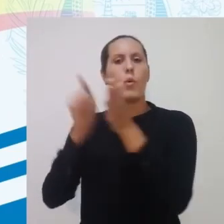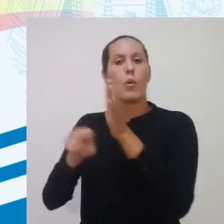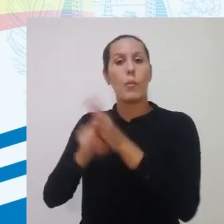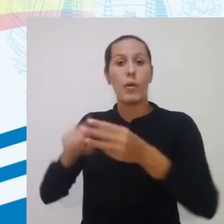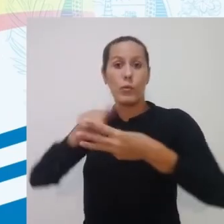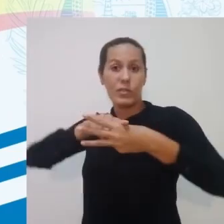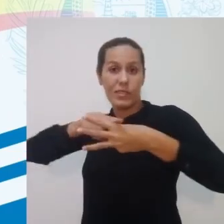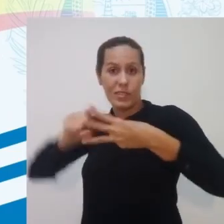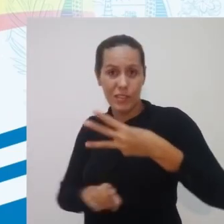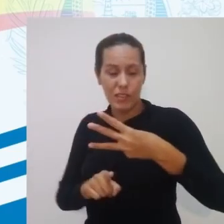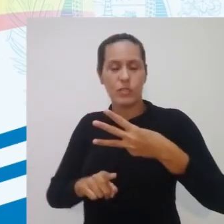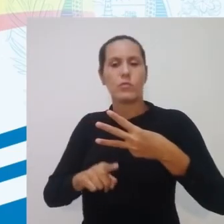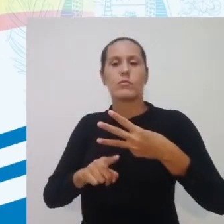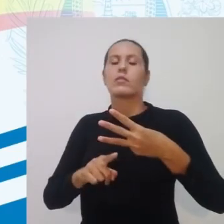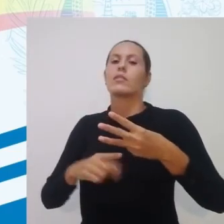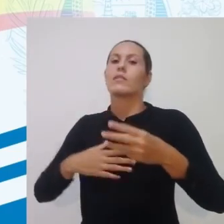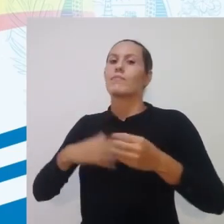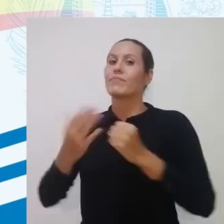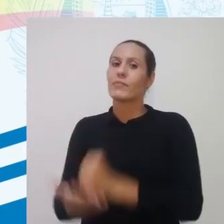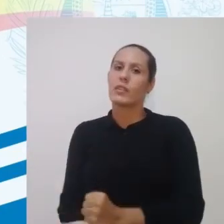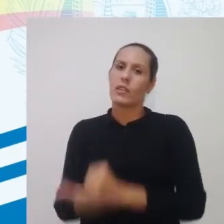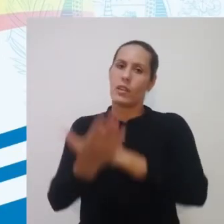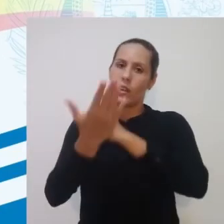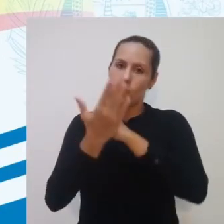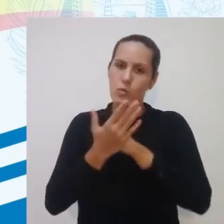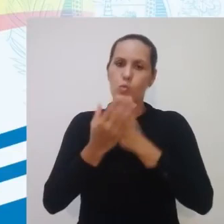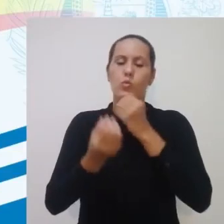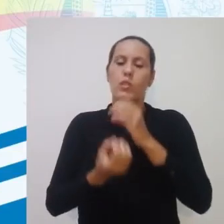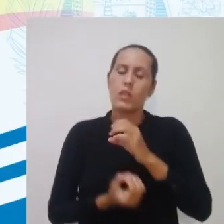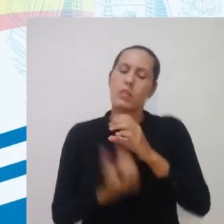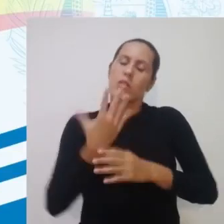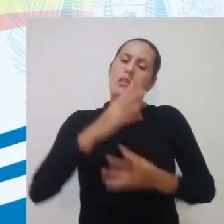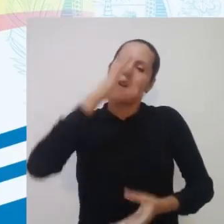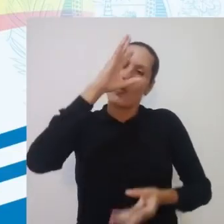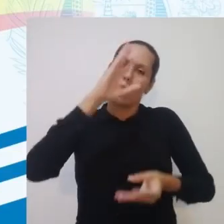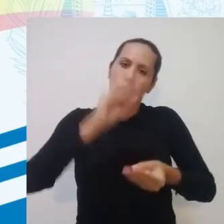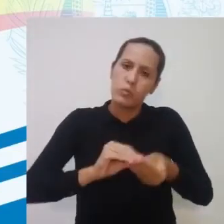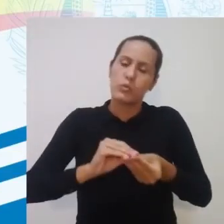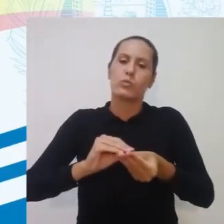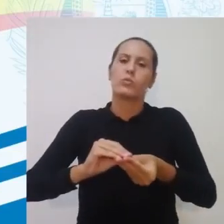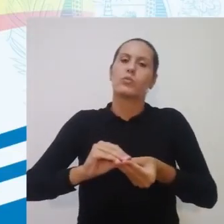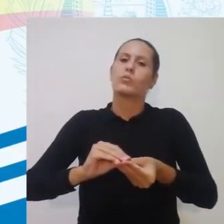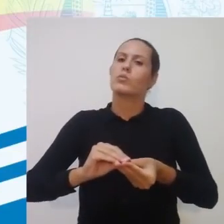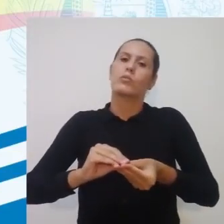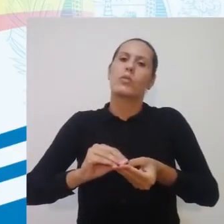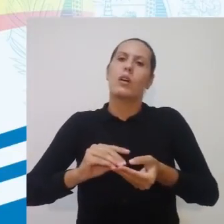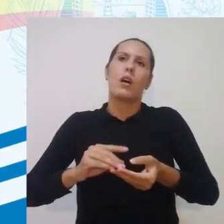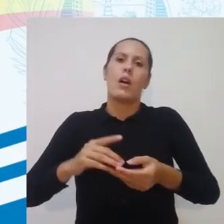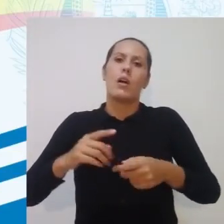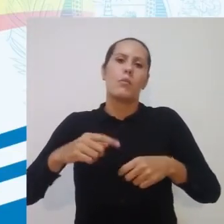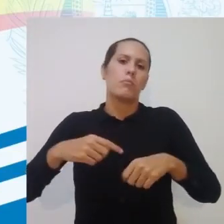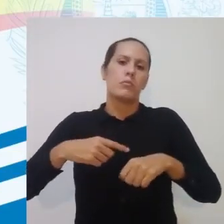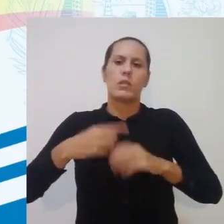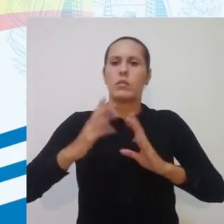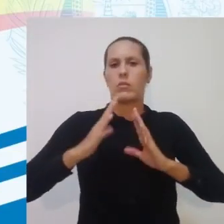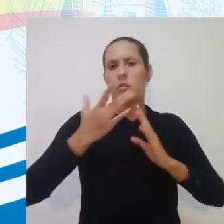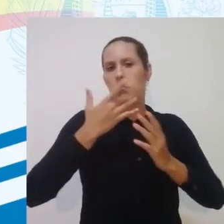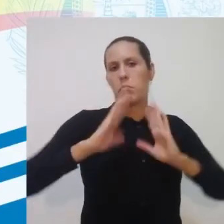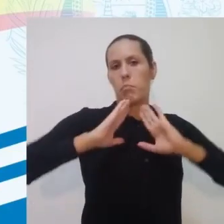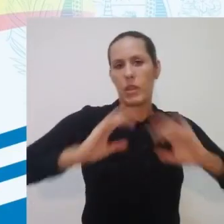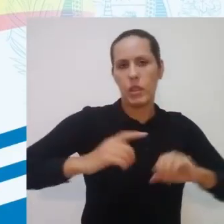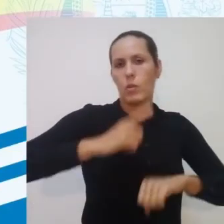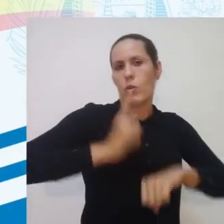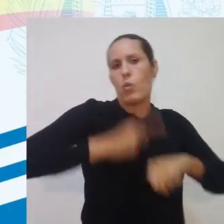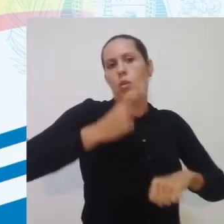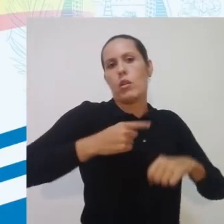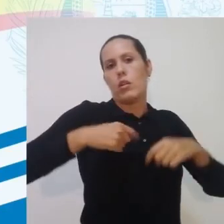3 questões, na verdade, que ajudam muito a gente a fazer o resumo na hora que ele for